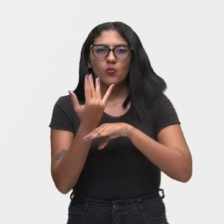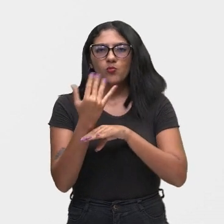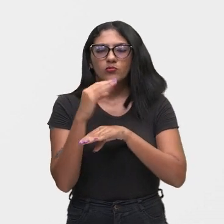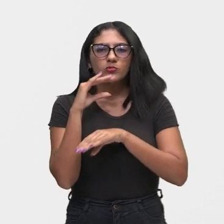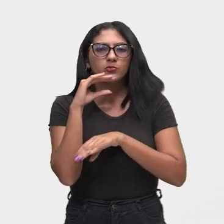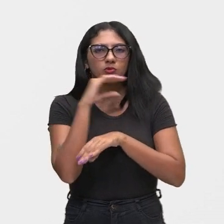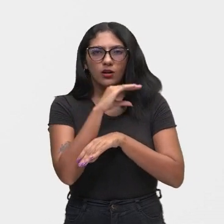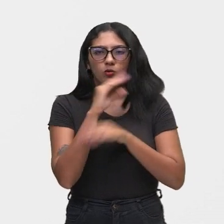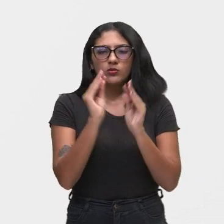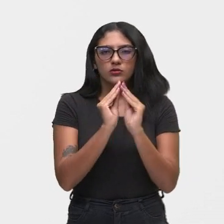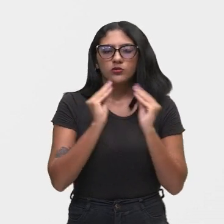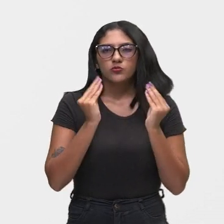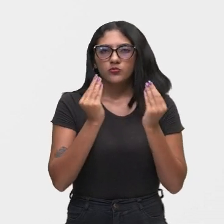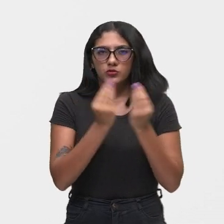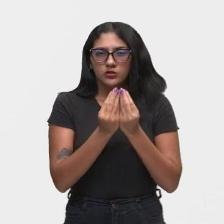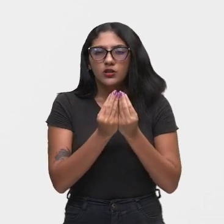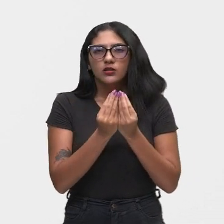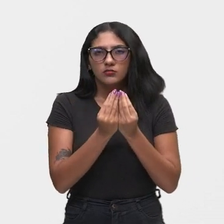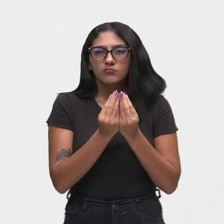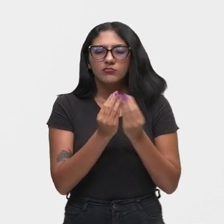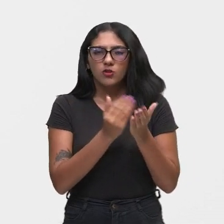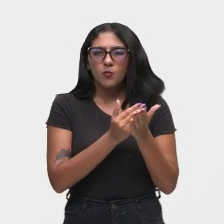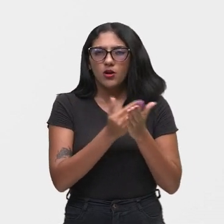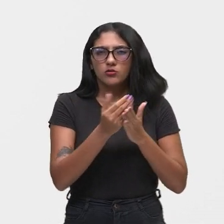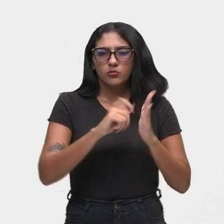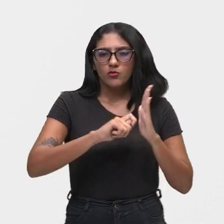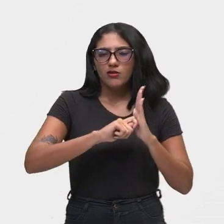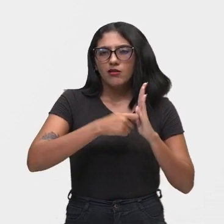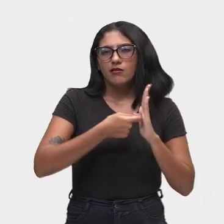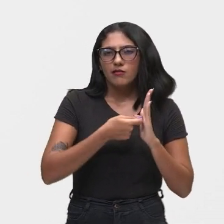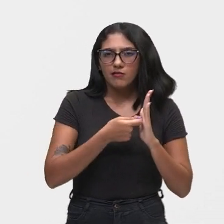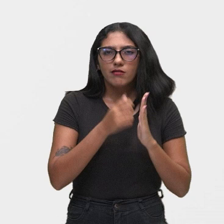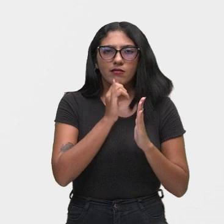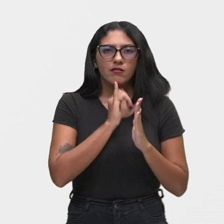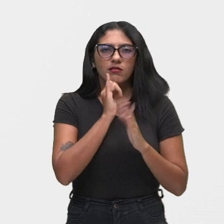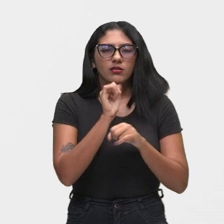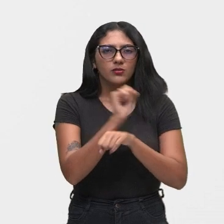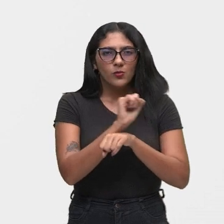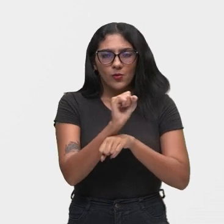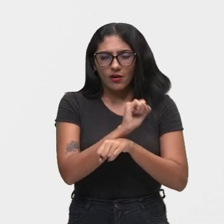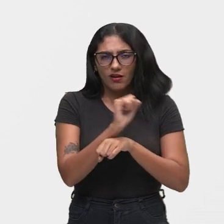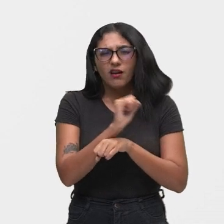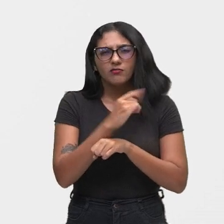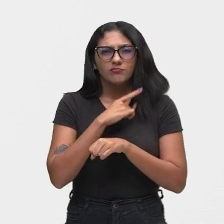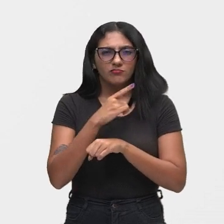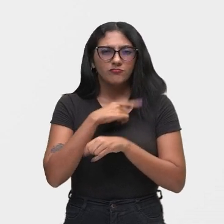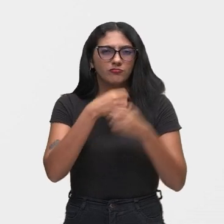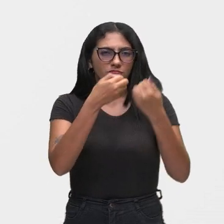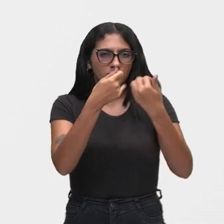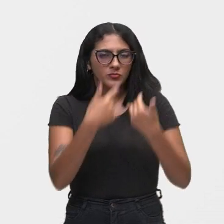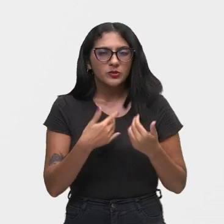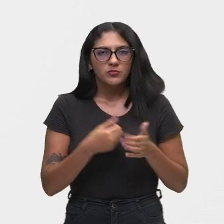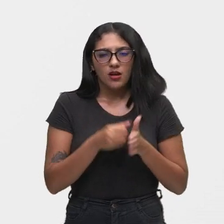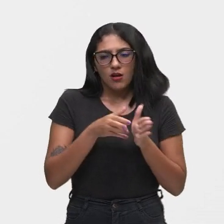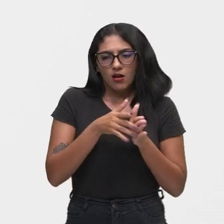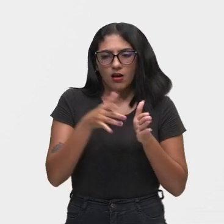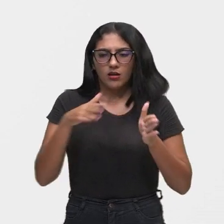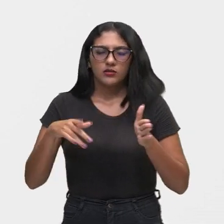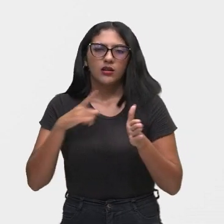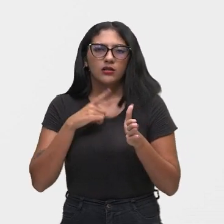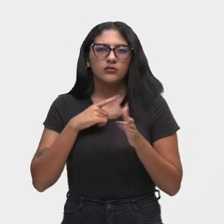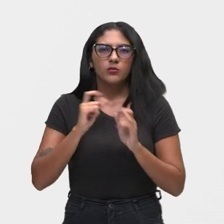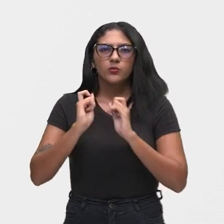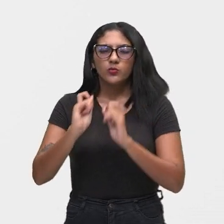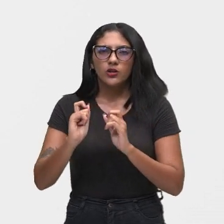a ignição, né, no caso dos automóveis, como estamos comentando aí, até que ocorra